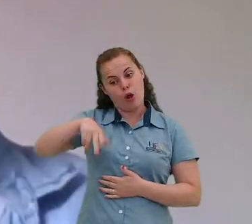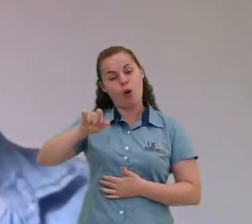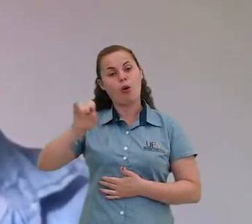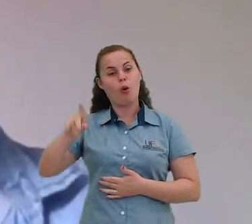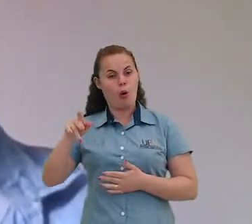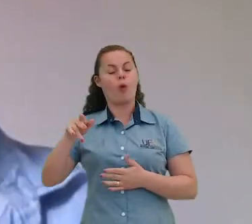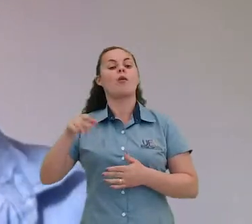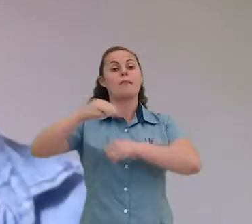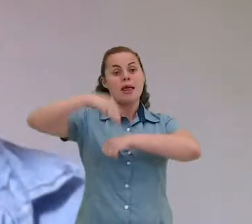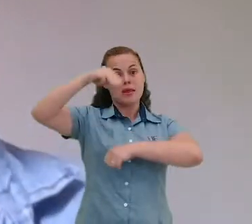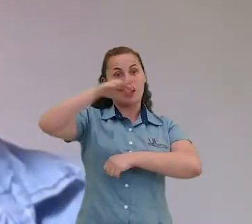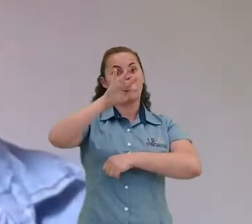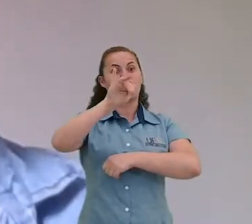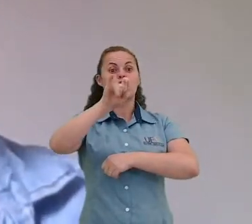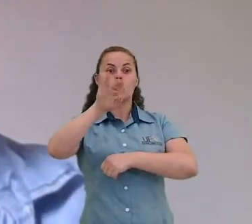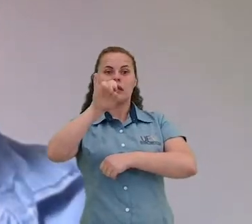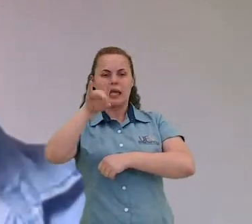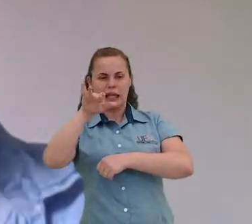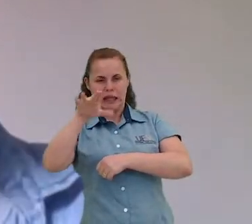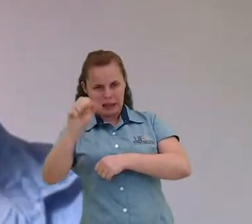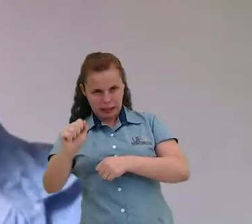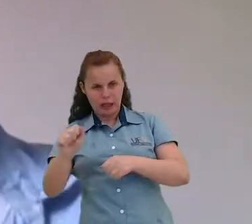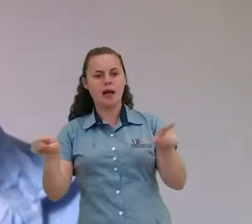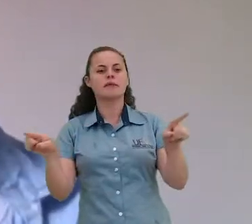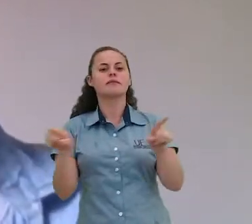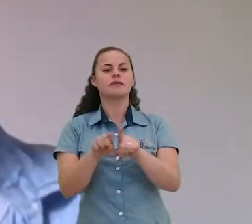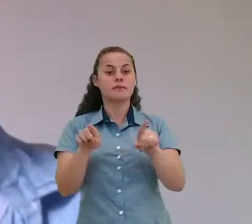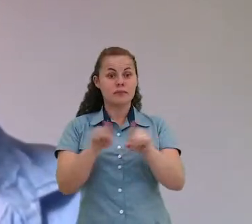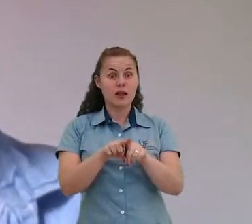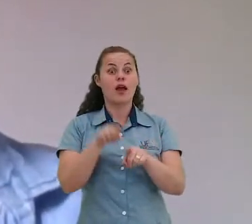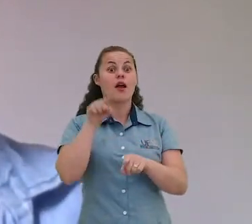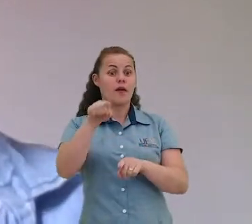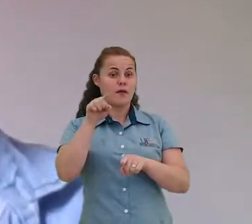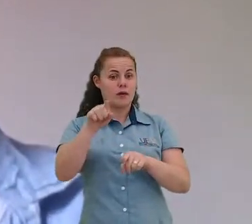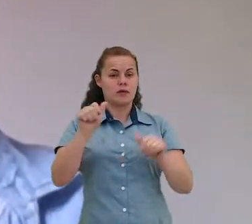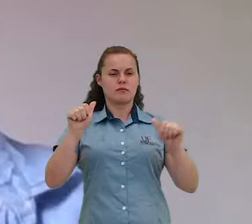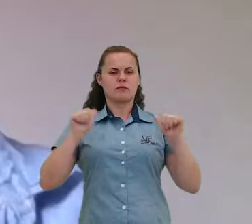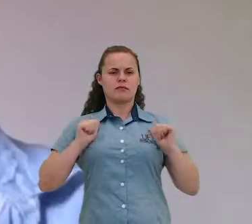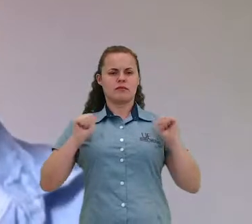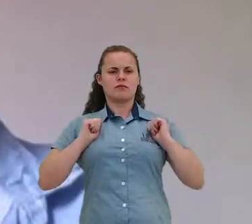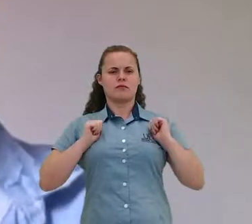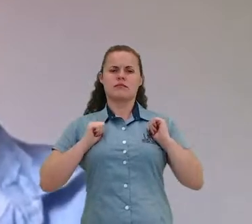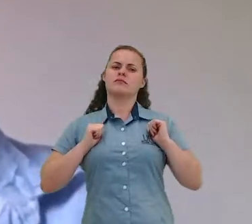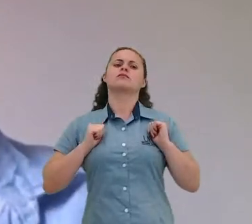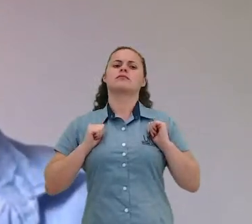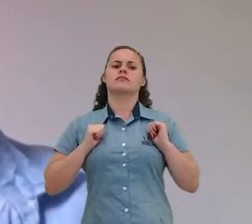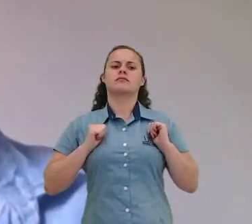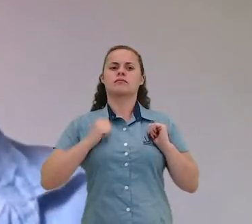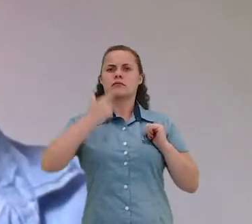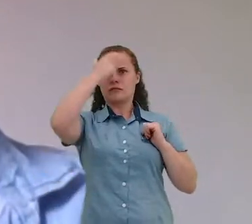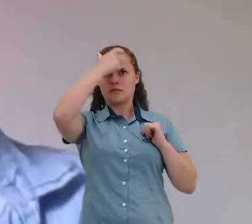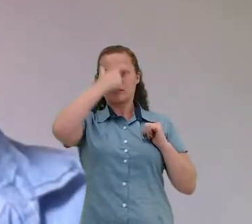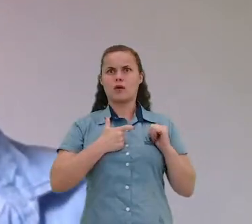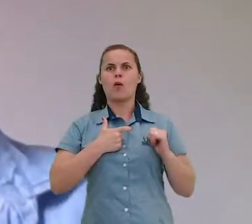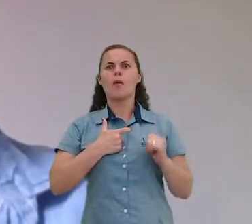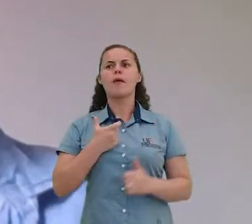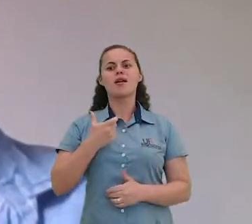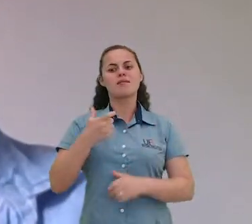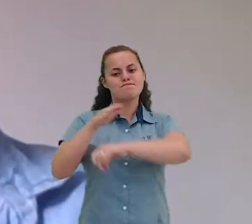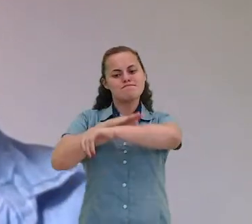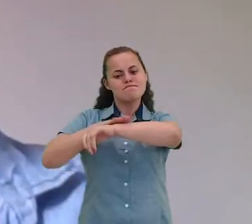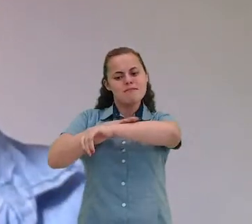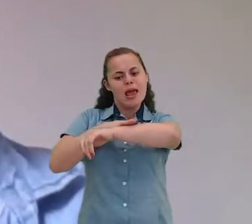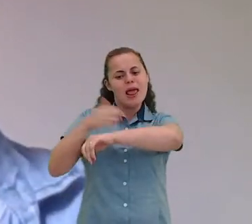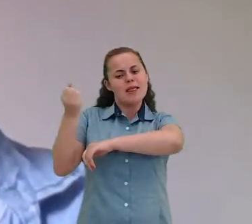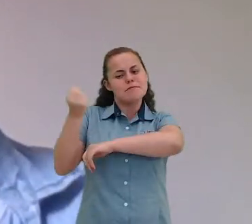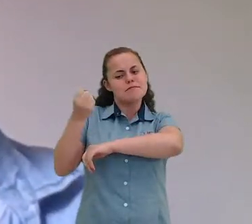em fitotecnia, e para vocês ficarem mais confortáveis, eu sou um homem branco, de pele